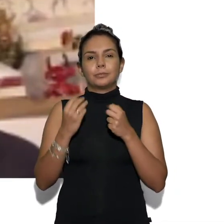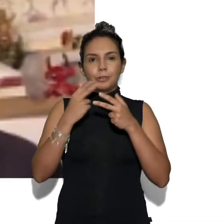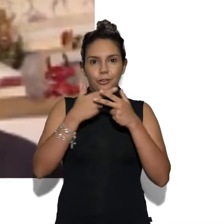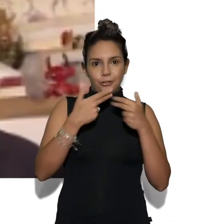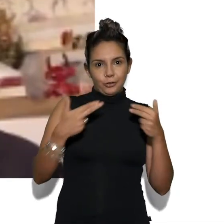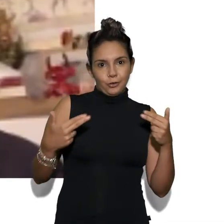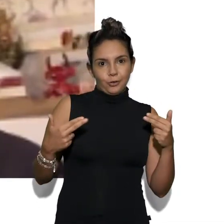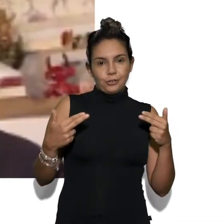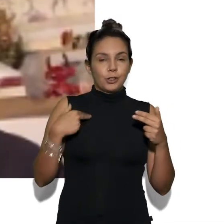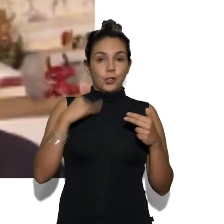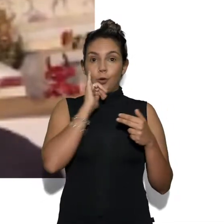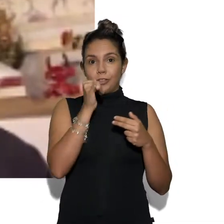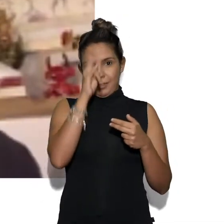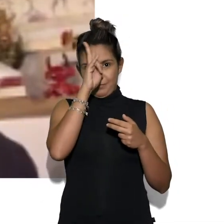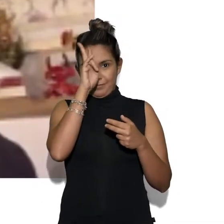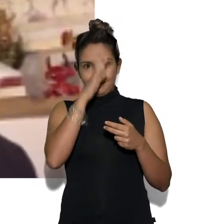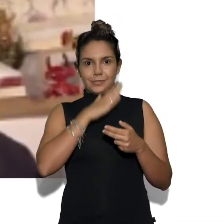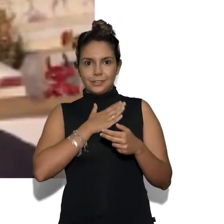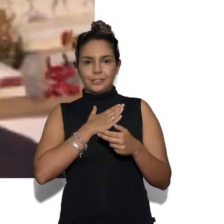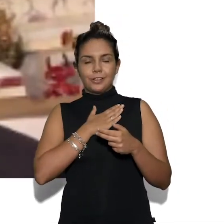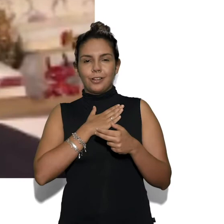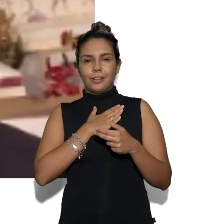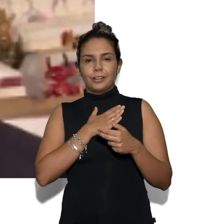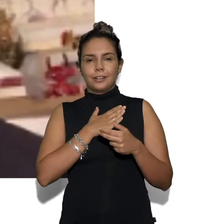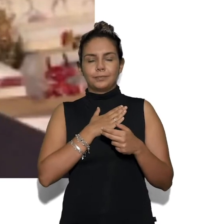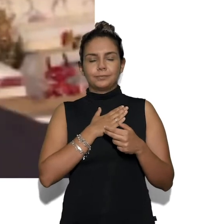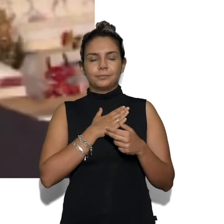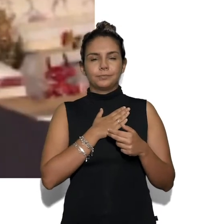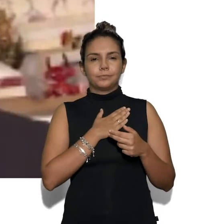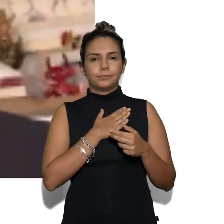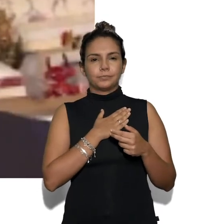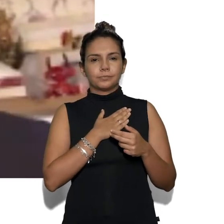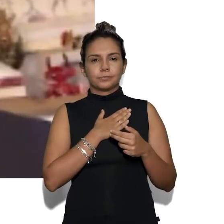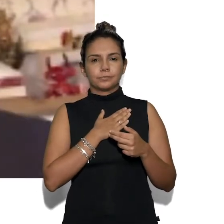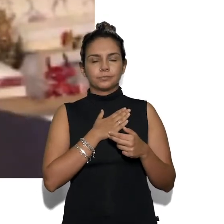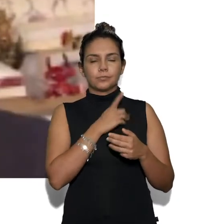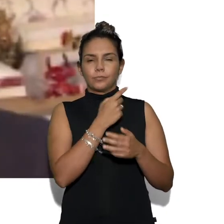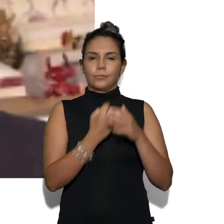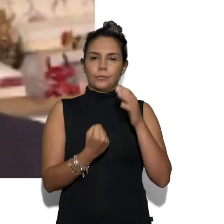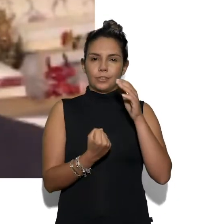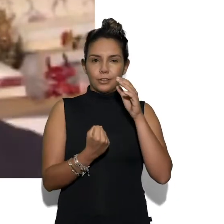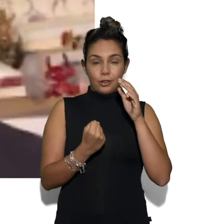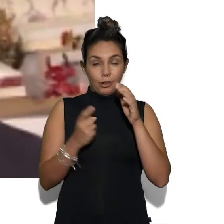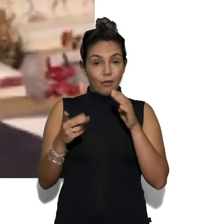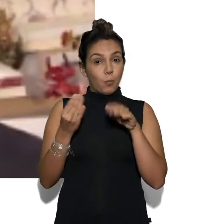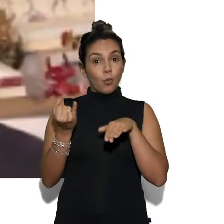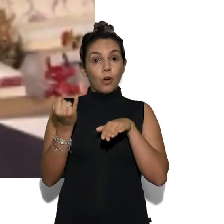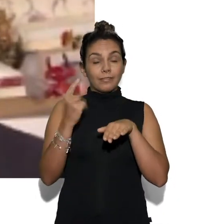mais fortes, há coisas muito rotundas que são